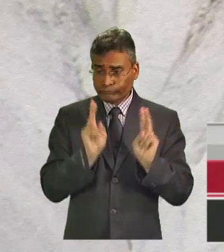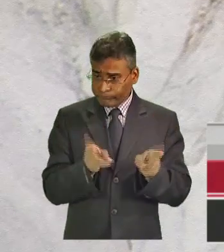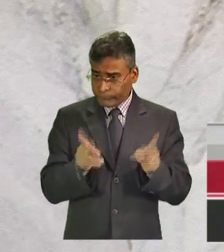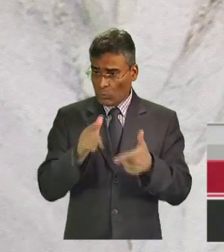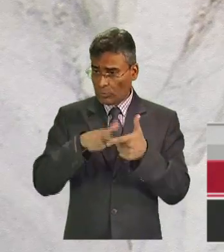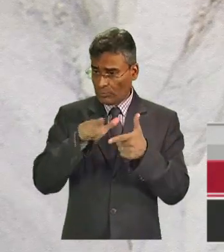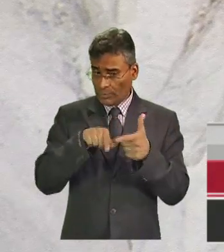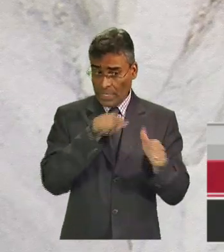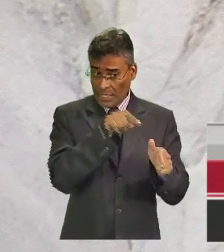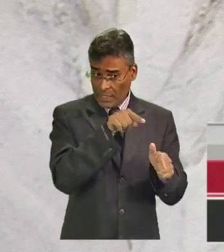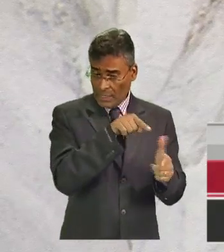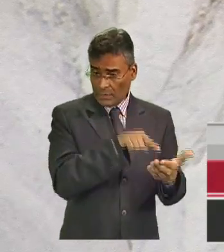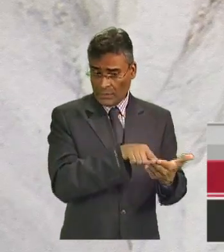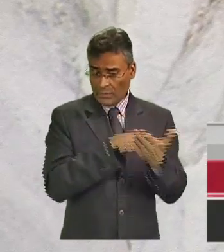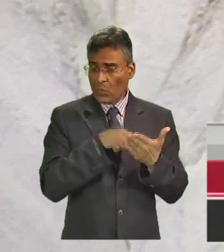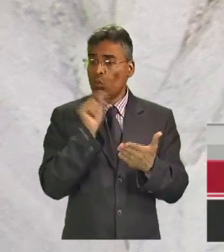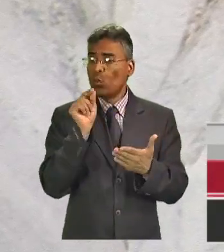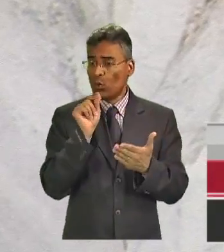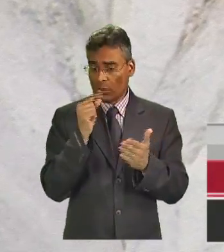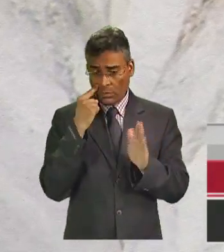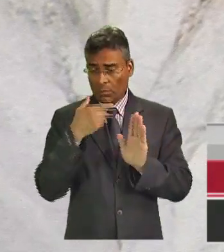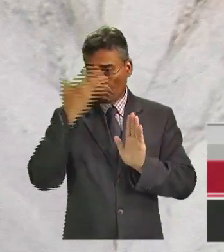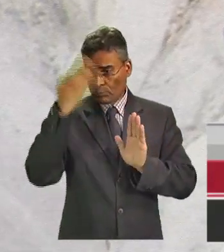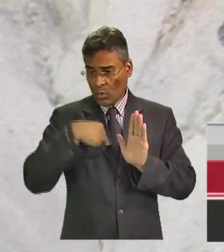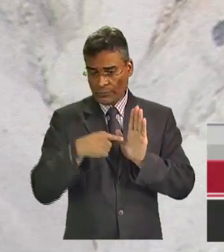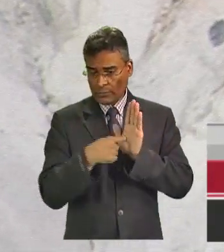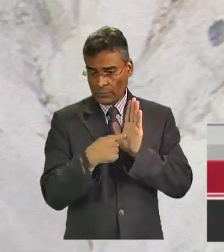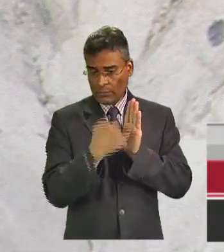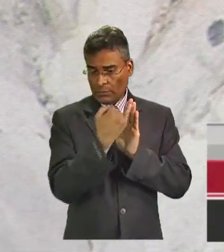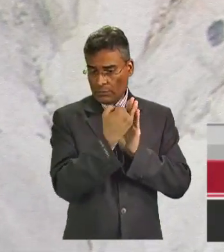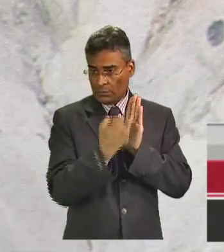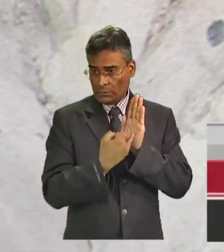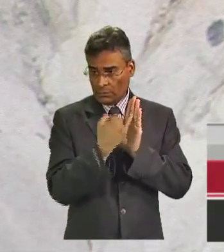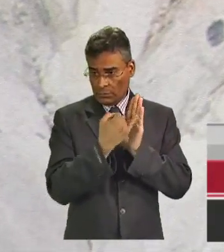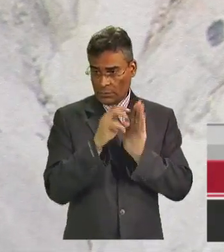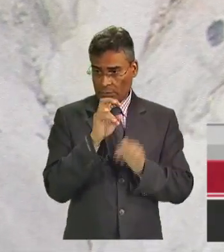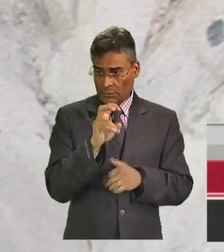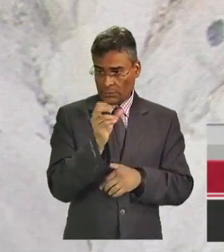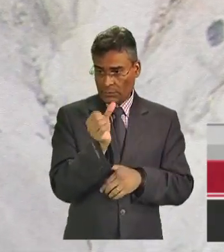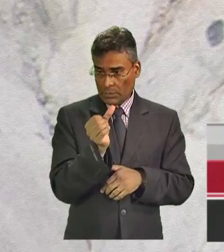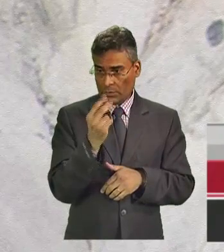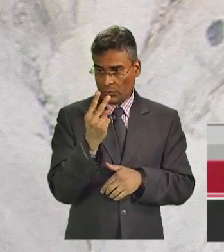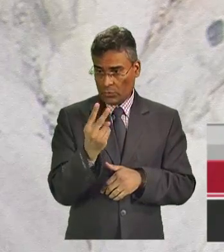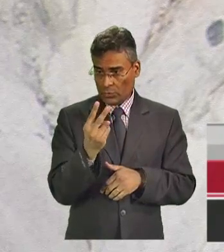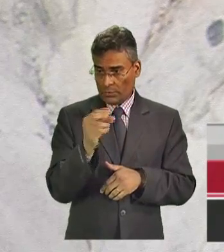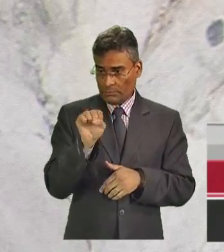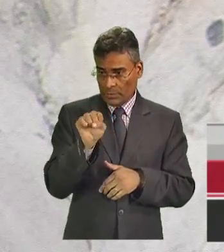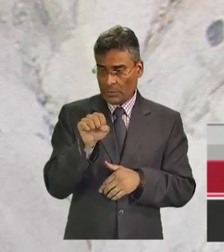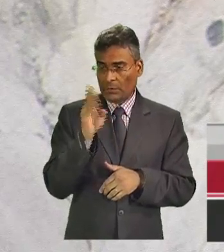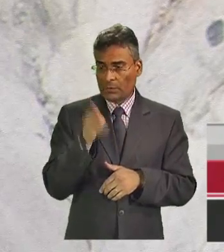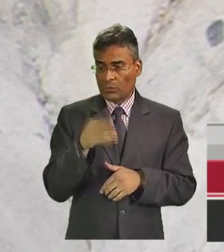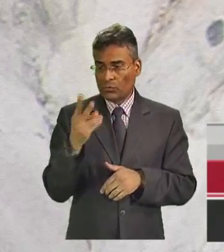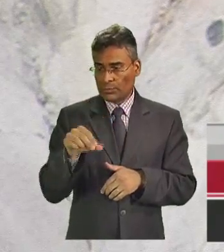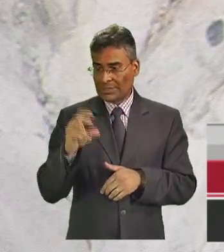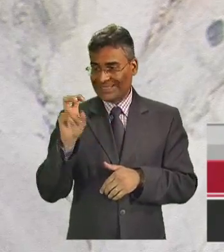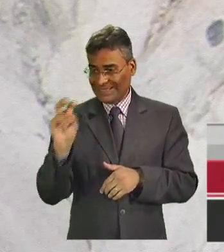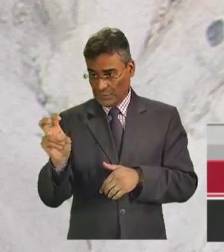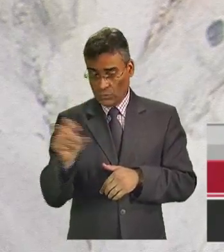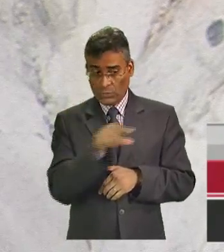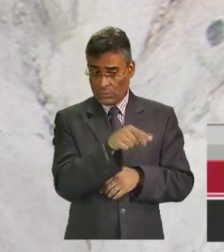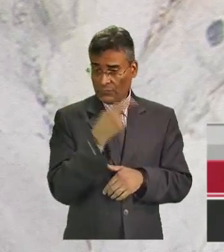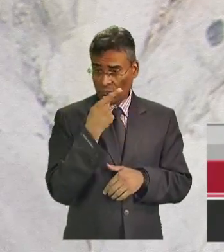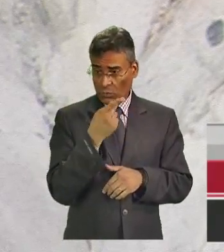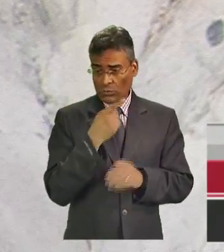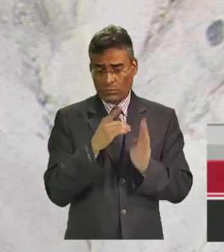traz aqui, inclusive, um decreto, o decreto 5626 de 2005, que ele fez